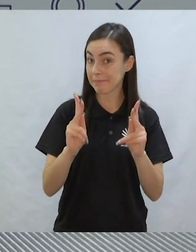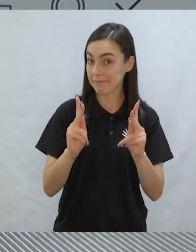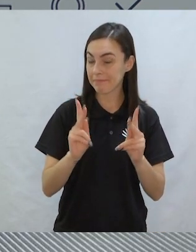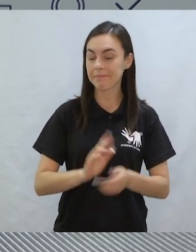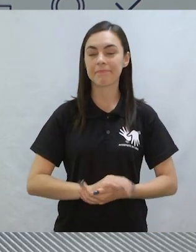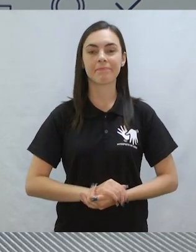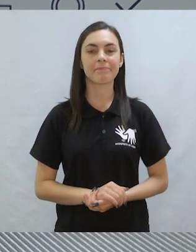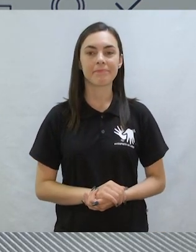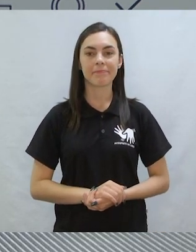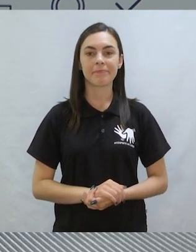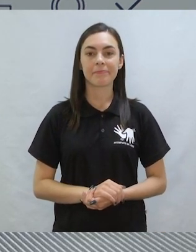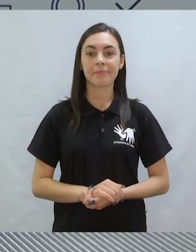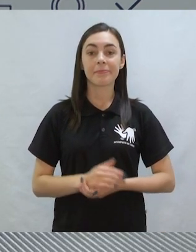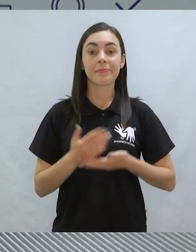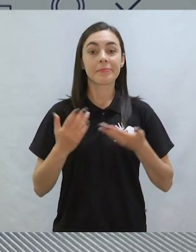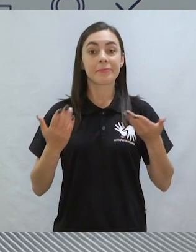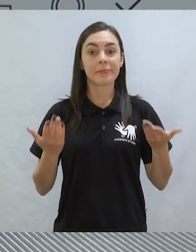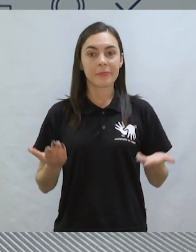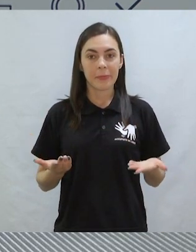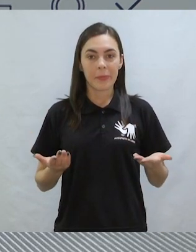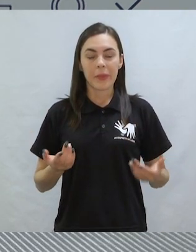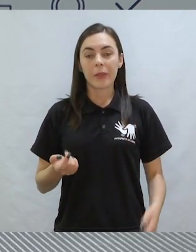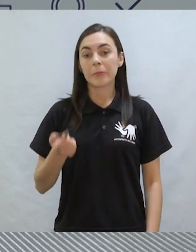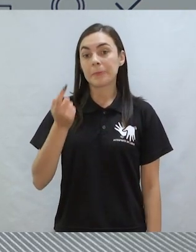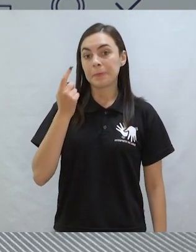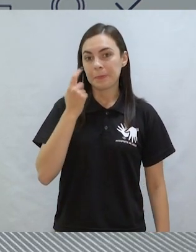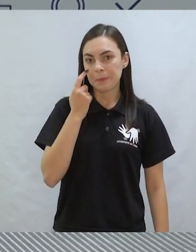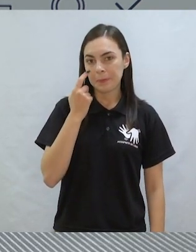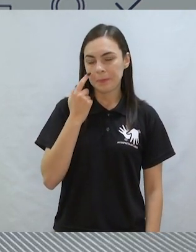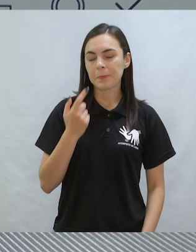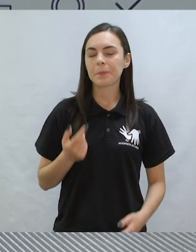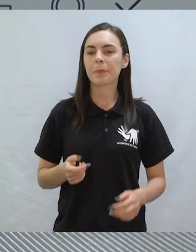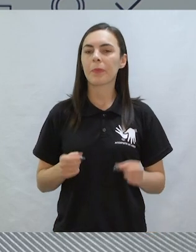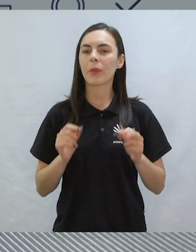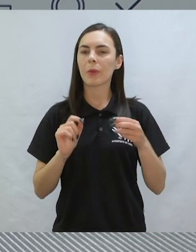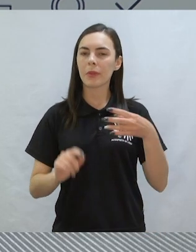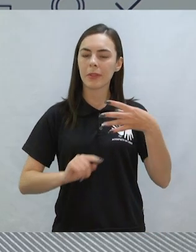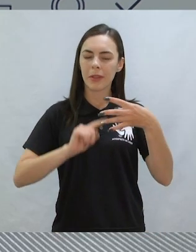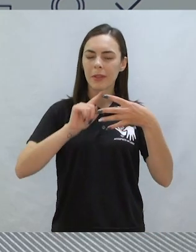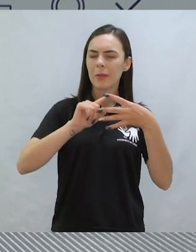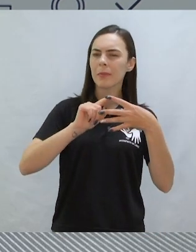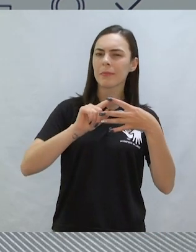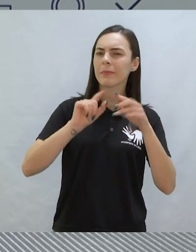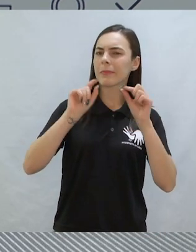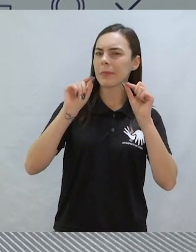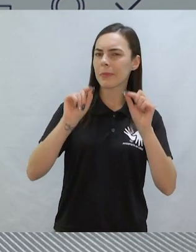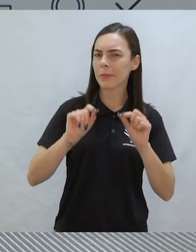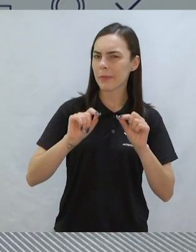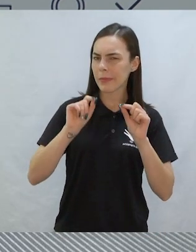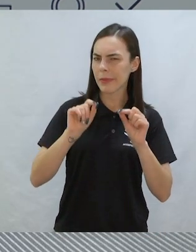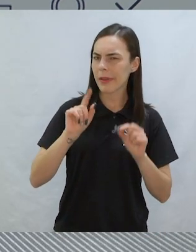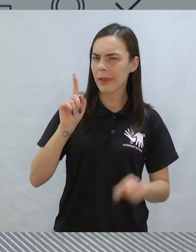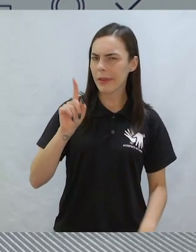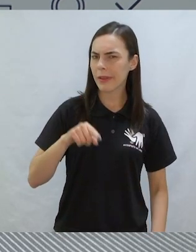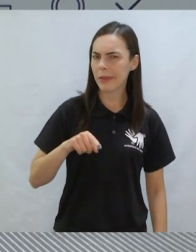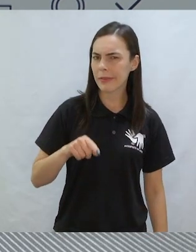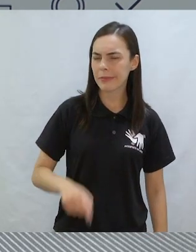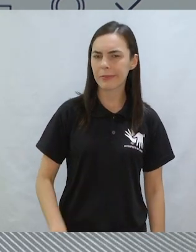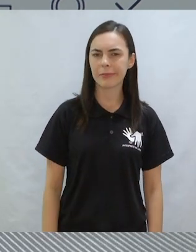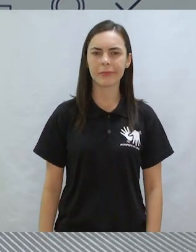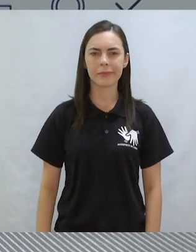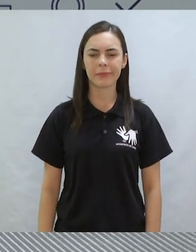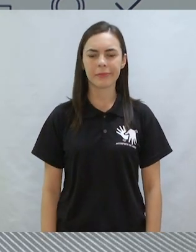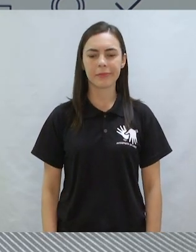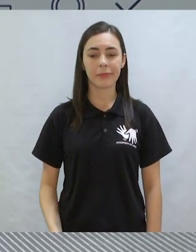ok? Muito bem. Então, vejam só. Como o nosso primeiro ponto de